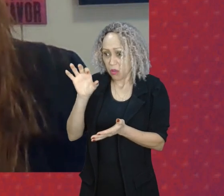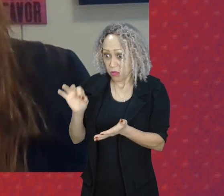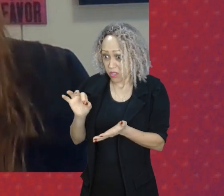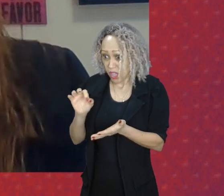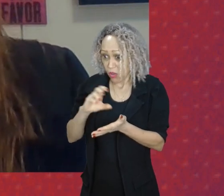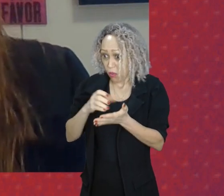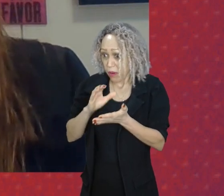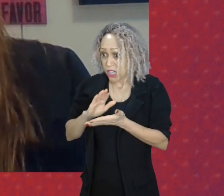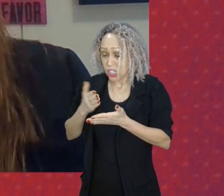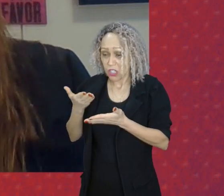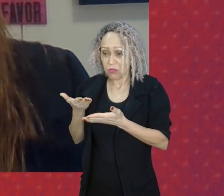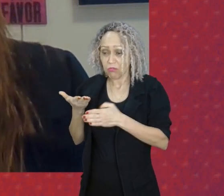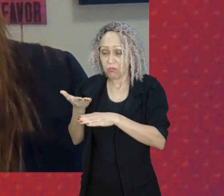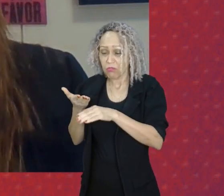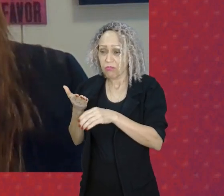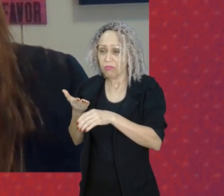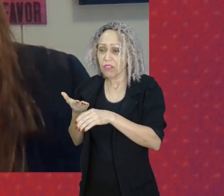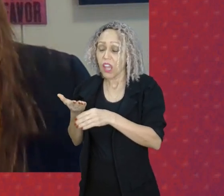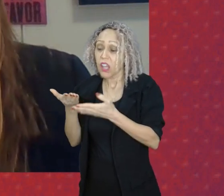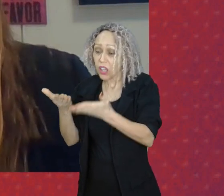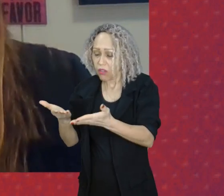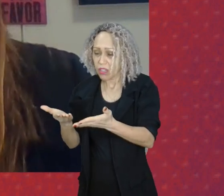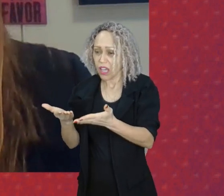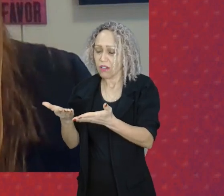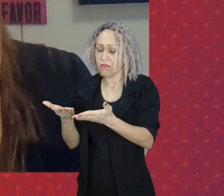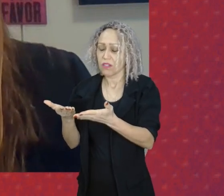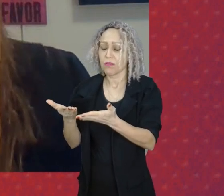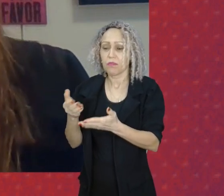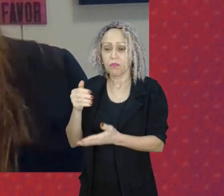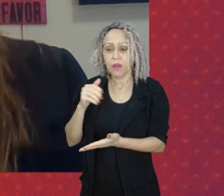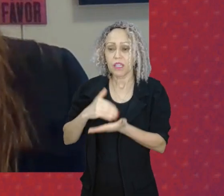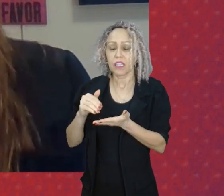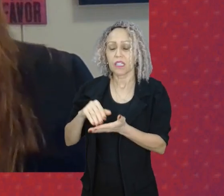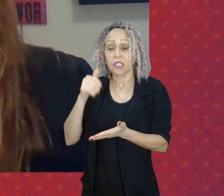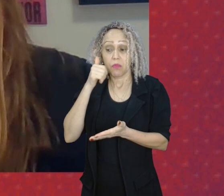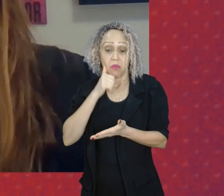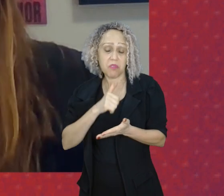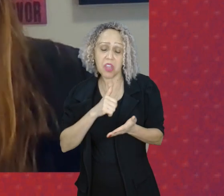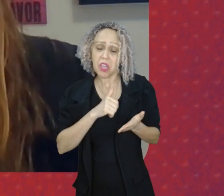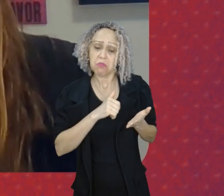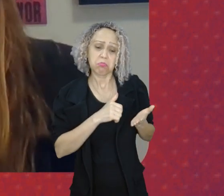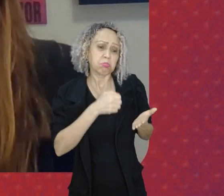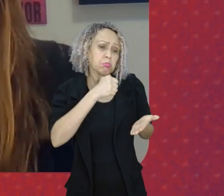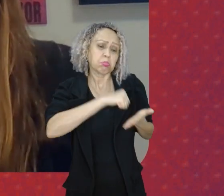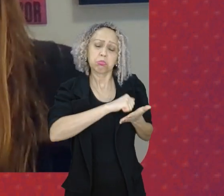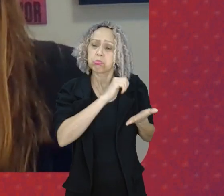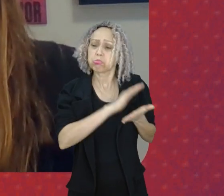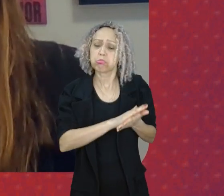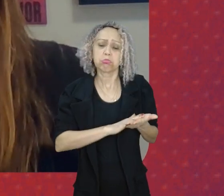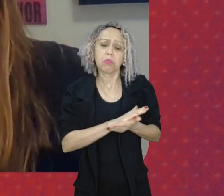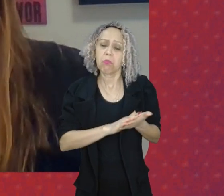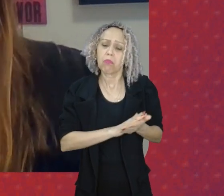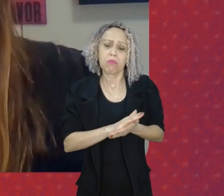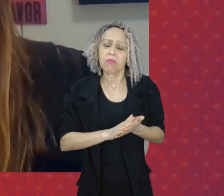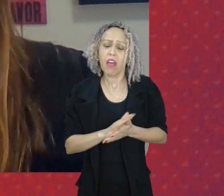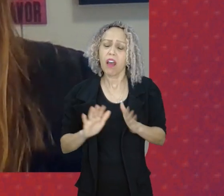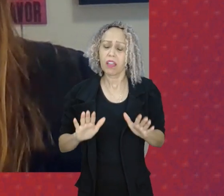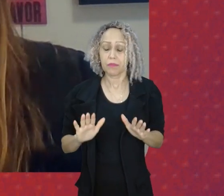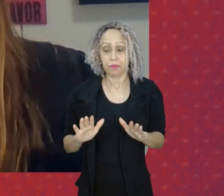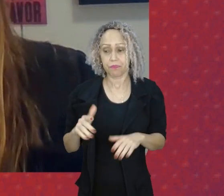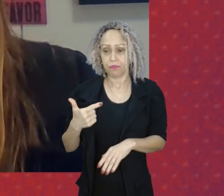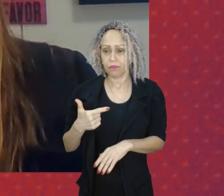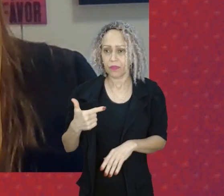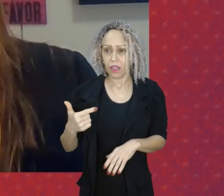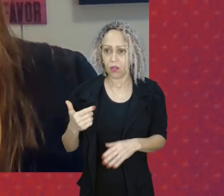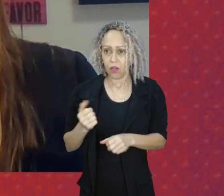essa lei estava sendo discutida com uma ação no STF sobre a sua inconstitucionalidade, e aí em 2022